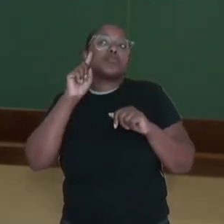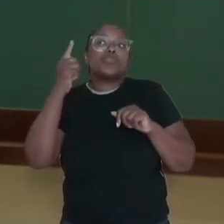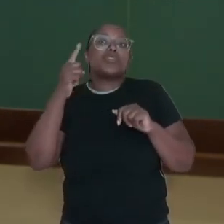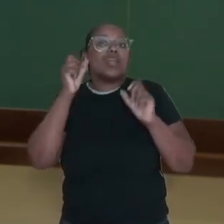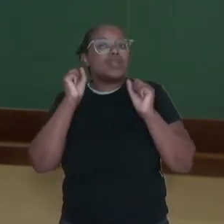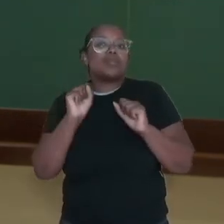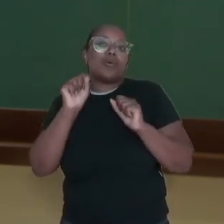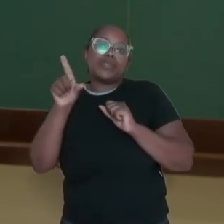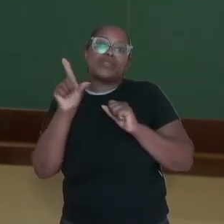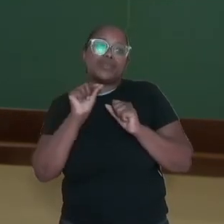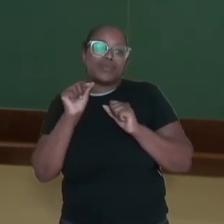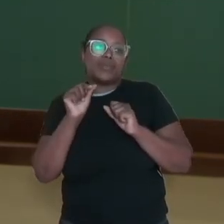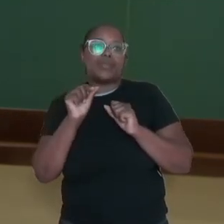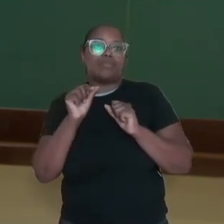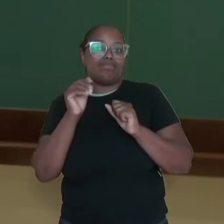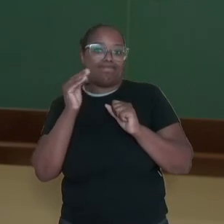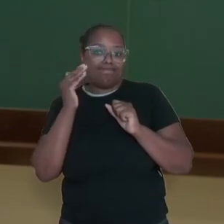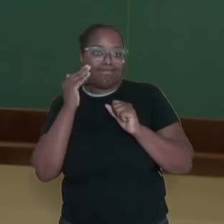os Jogos Olímpicos, tá?